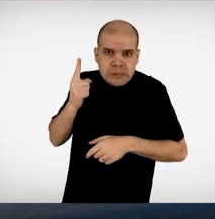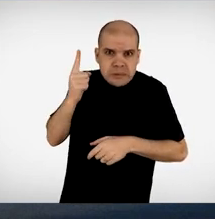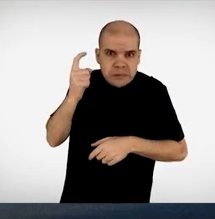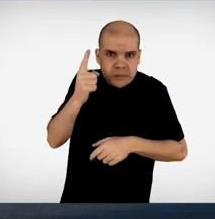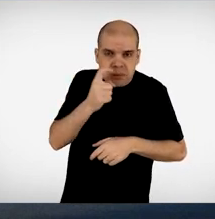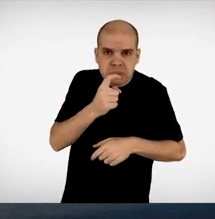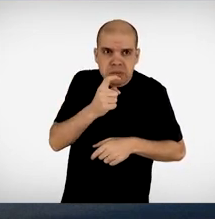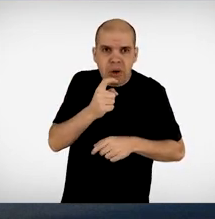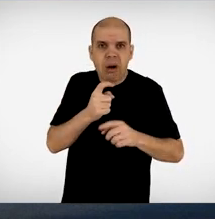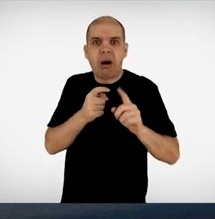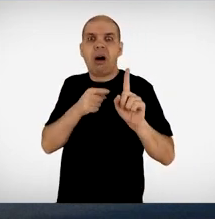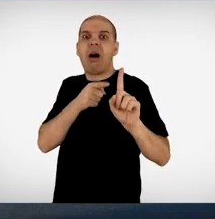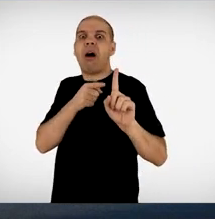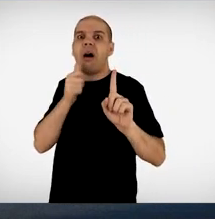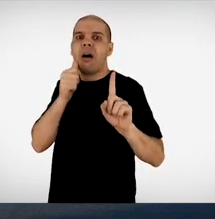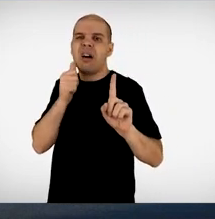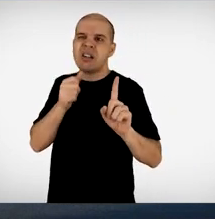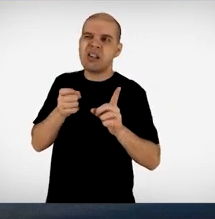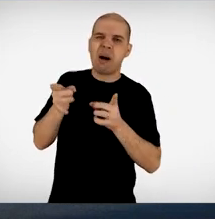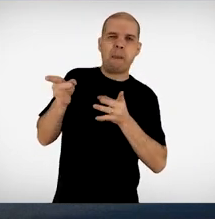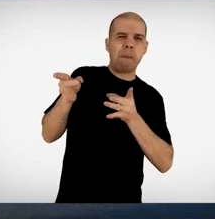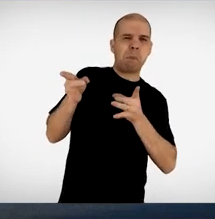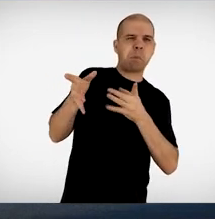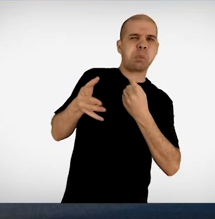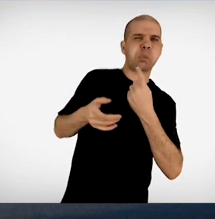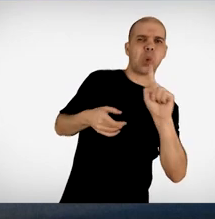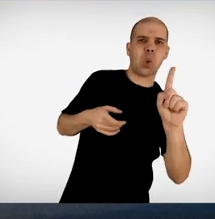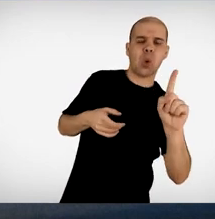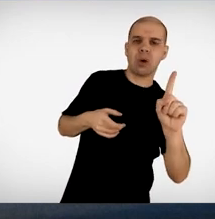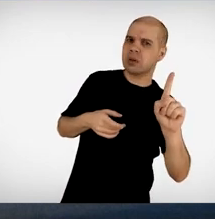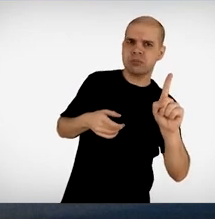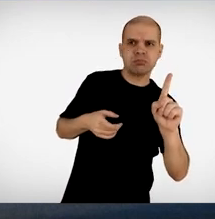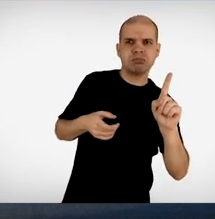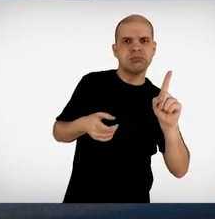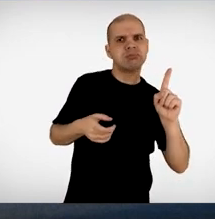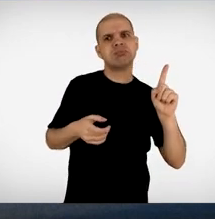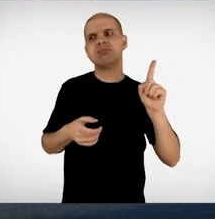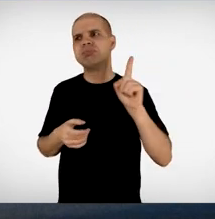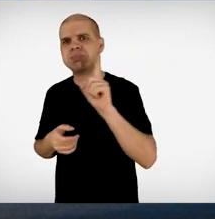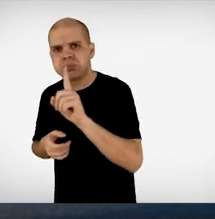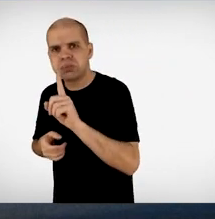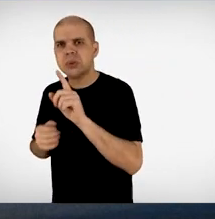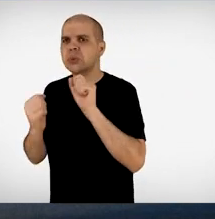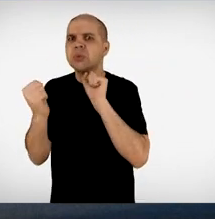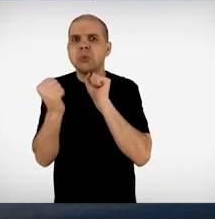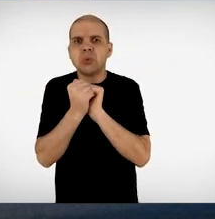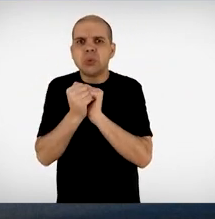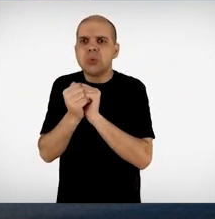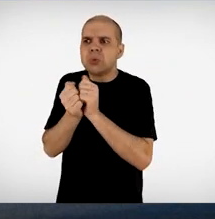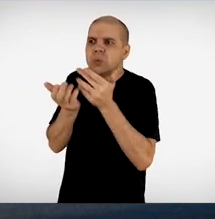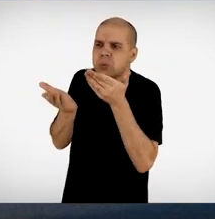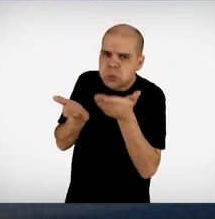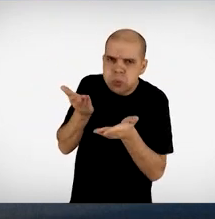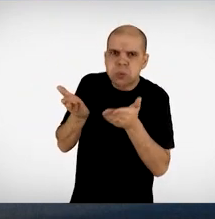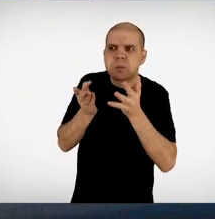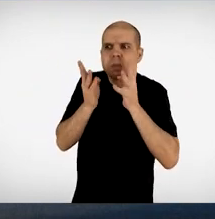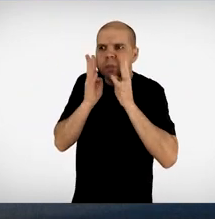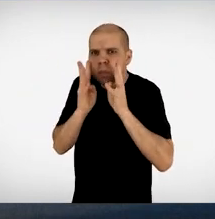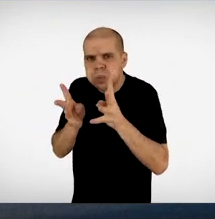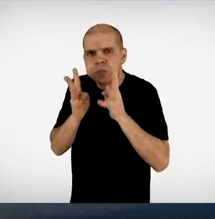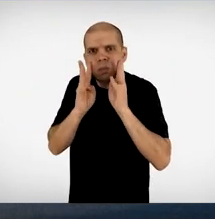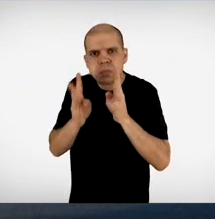é difícil de ficar perto. E ela consegue. Então, eu vejo isso como um processo de amadurecimento e